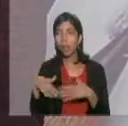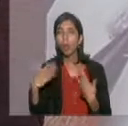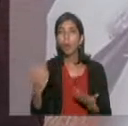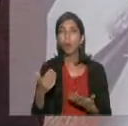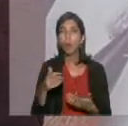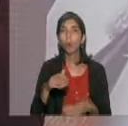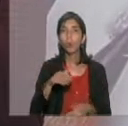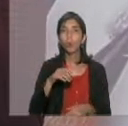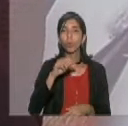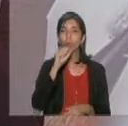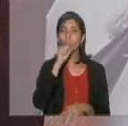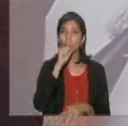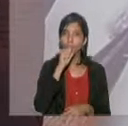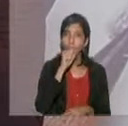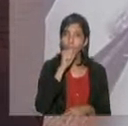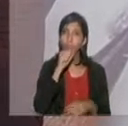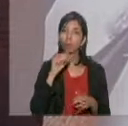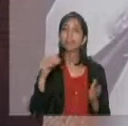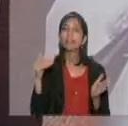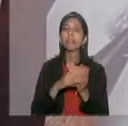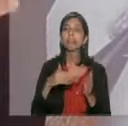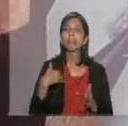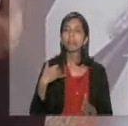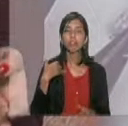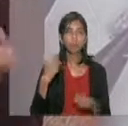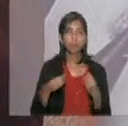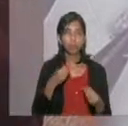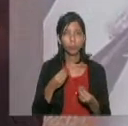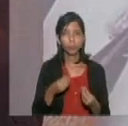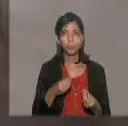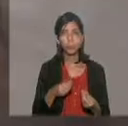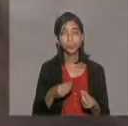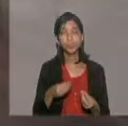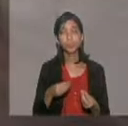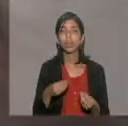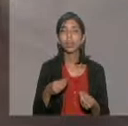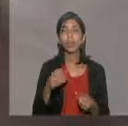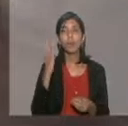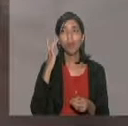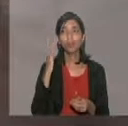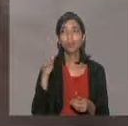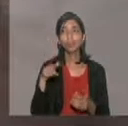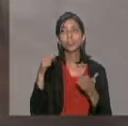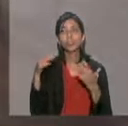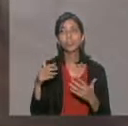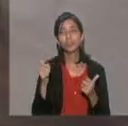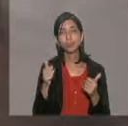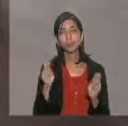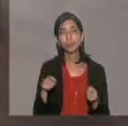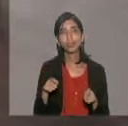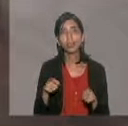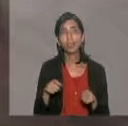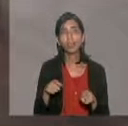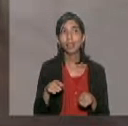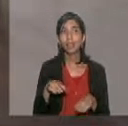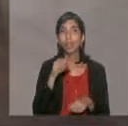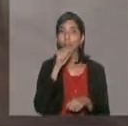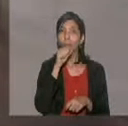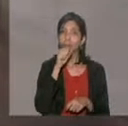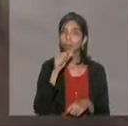a rodinha do carrinho. Não vai tentar tirar botando a mão, porque você pode acabar empurrando, né? Então tá ali na boca, você bota a mão, empurra e